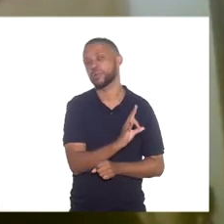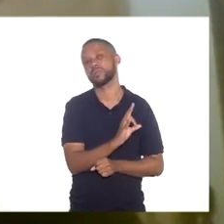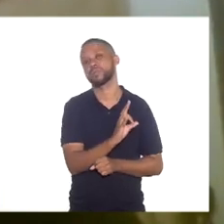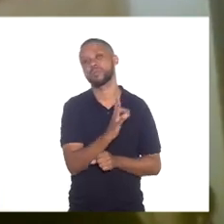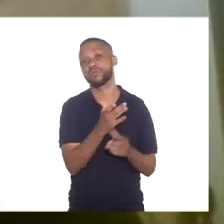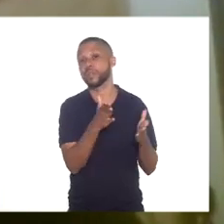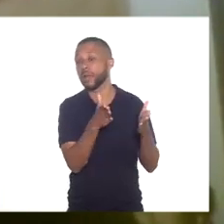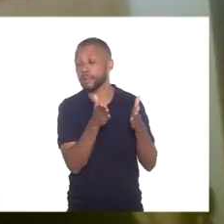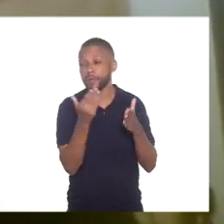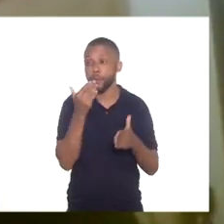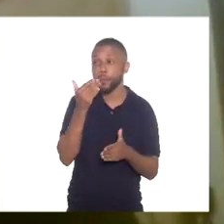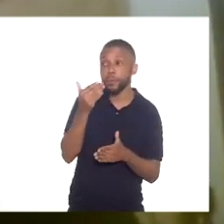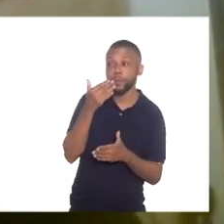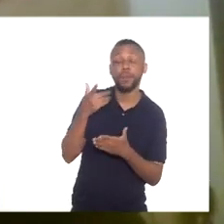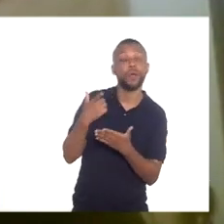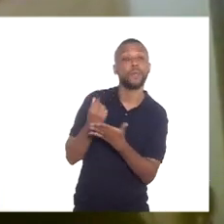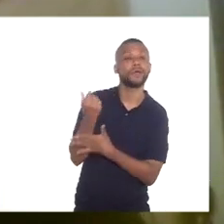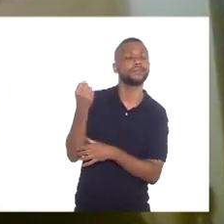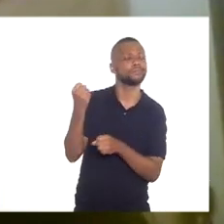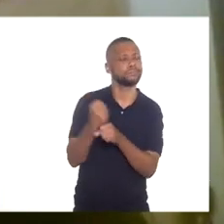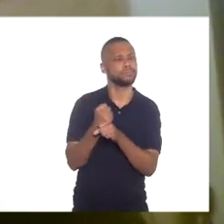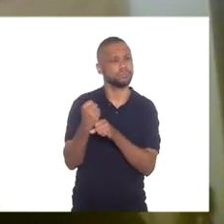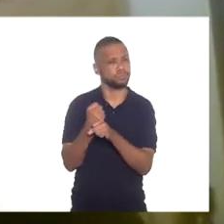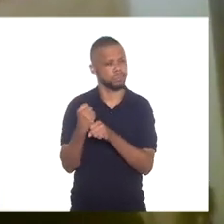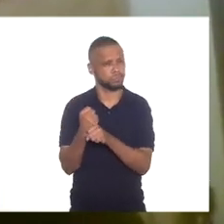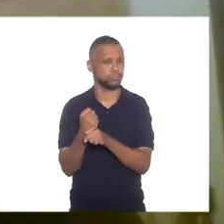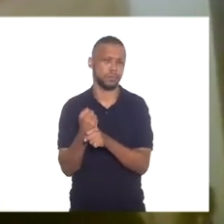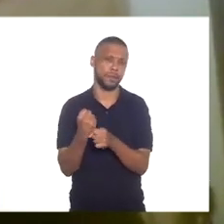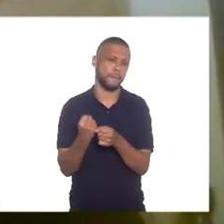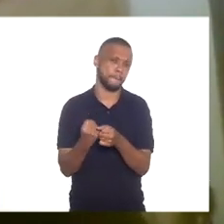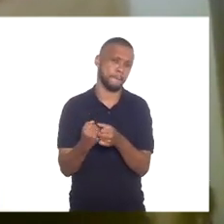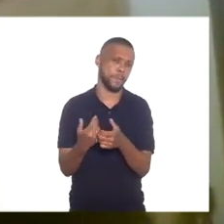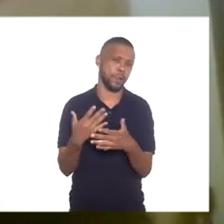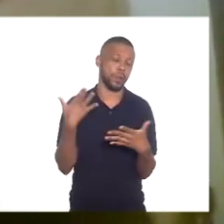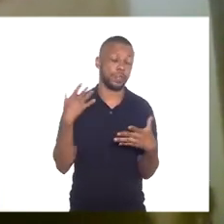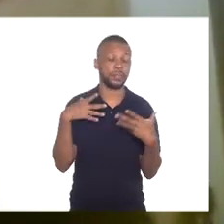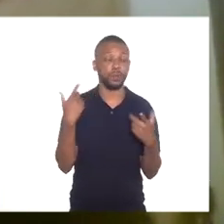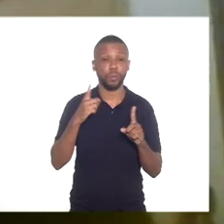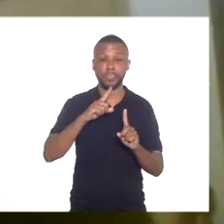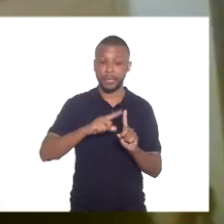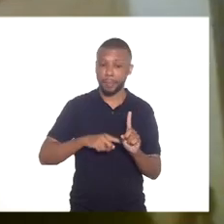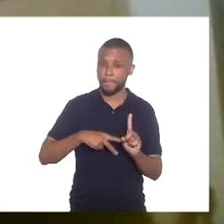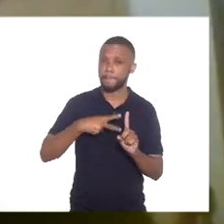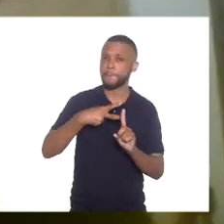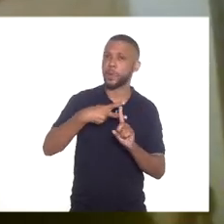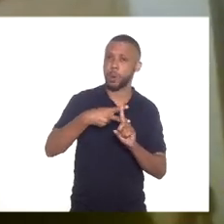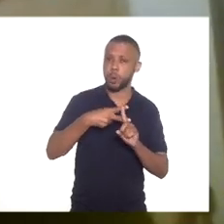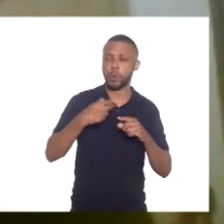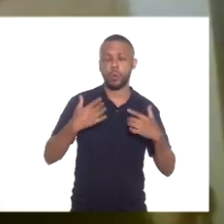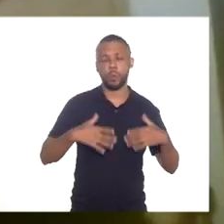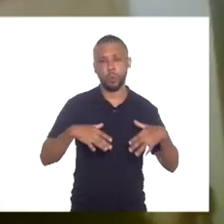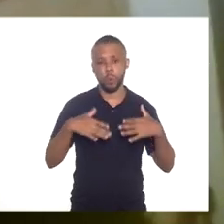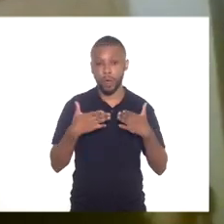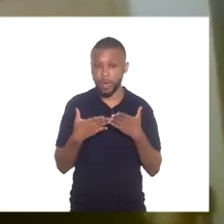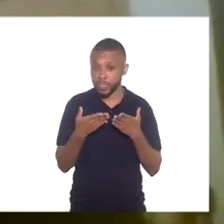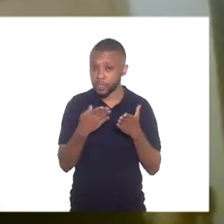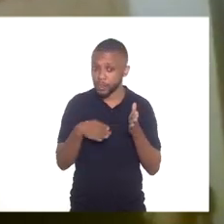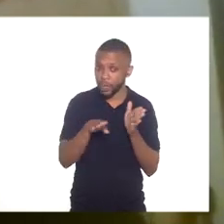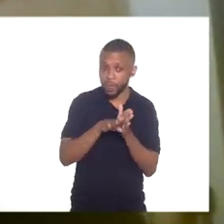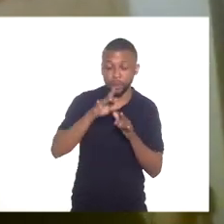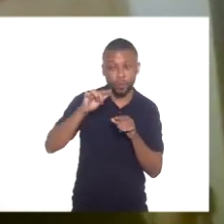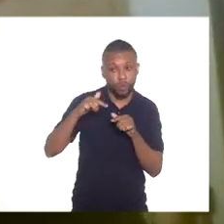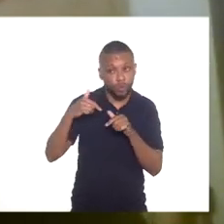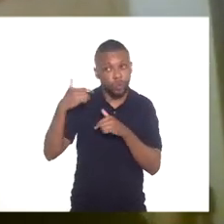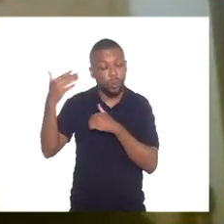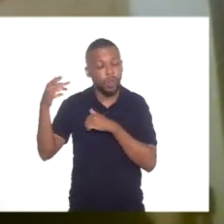anos, não é isso? Então, essa dobradinha, né? Estaleiro de fora, porque a gente não pode